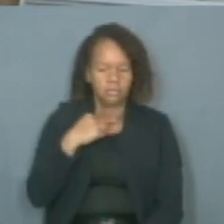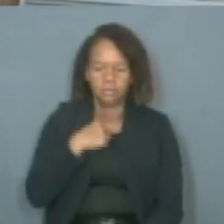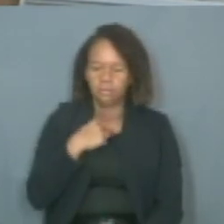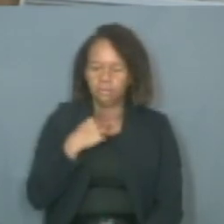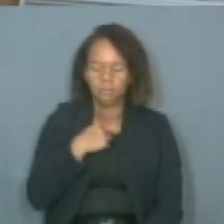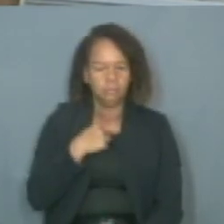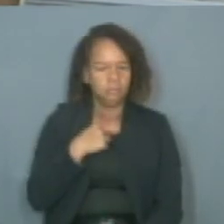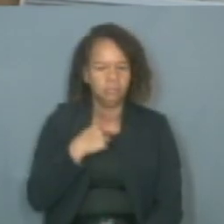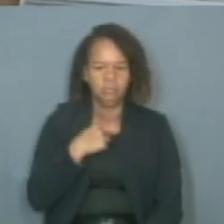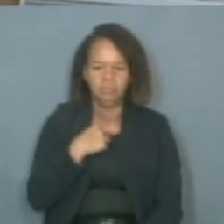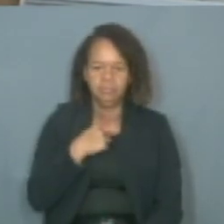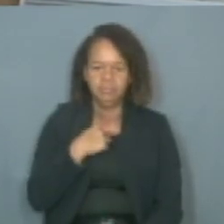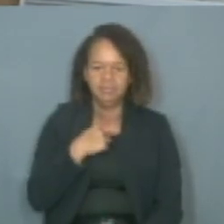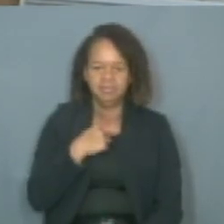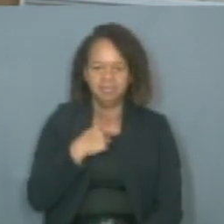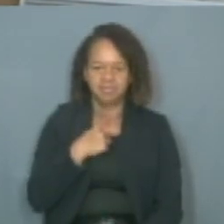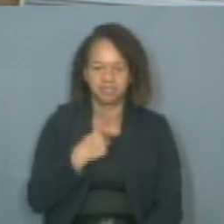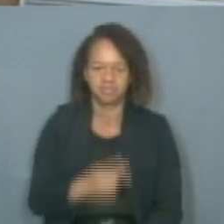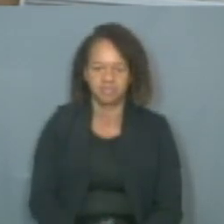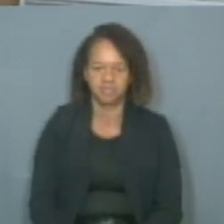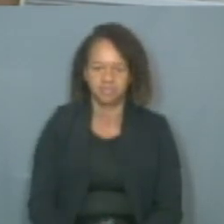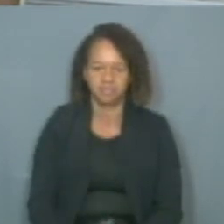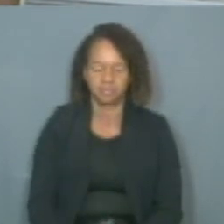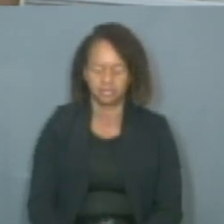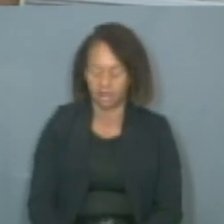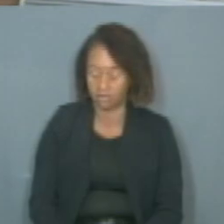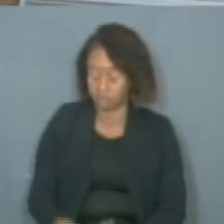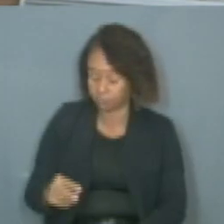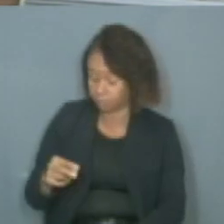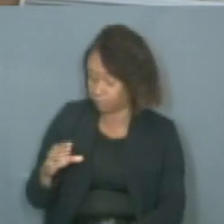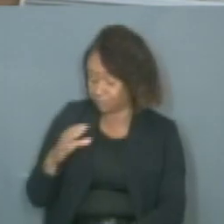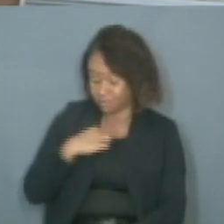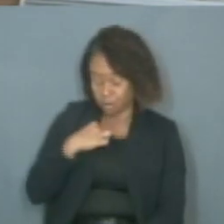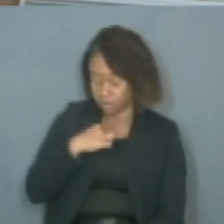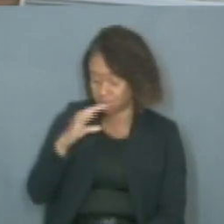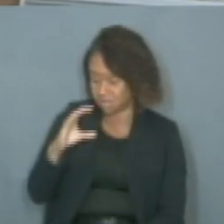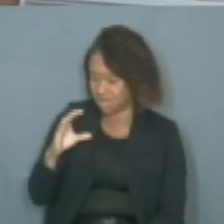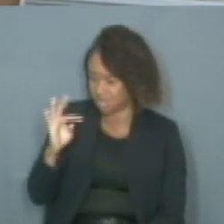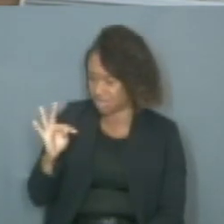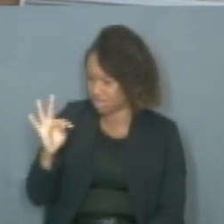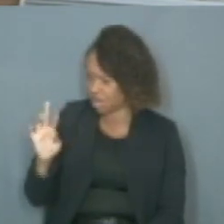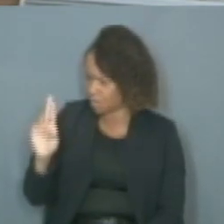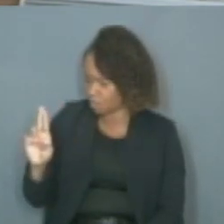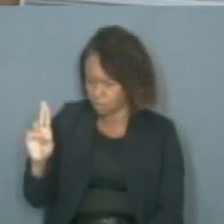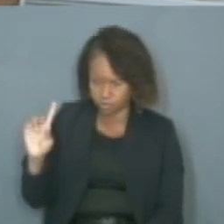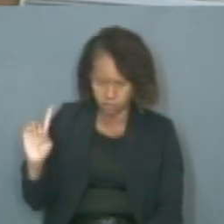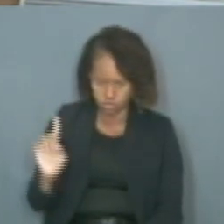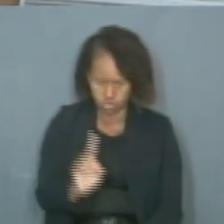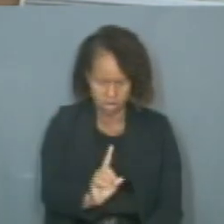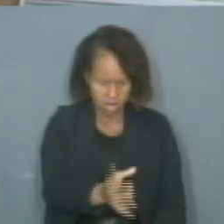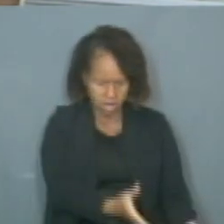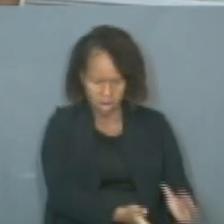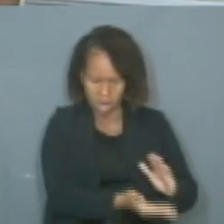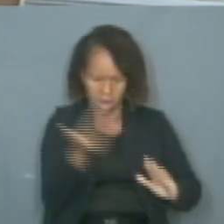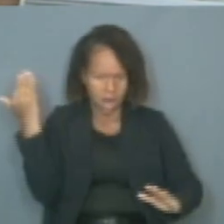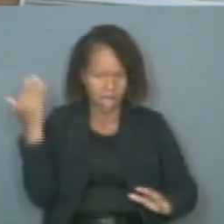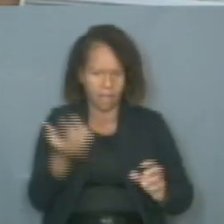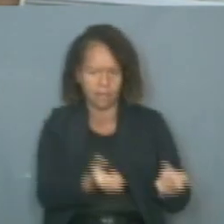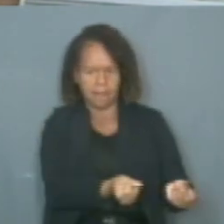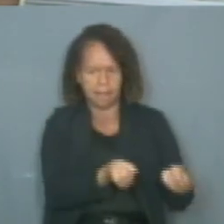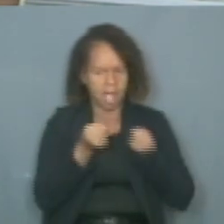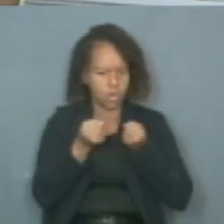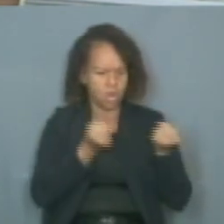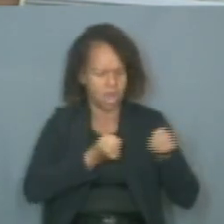alguma, fazer com que a CTTU simplesmente chegue, reboque o carro do sujeito e